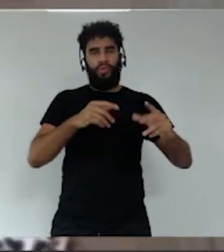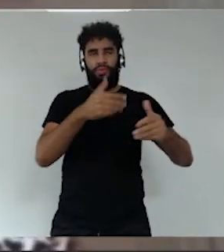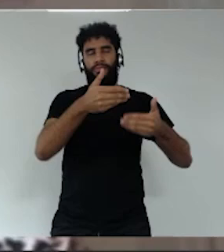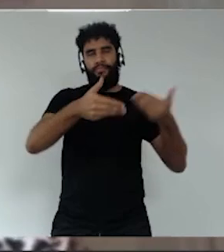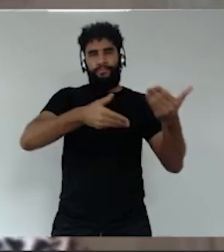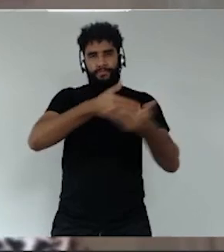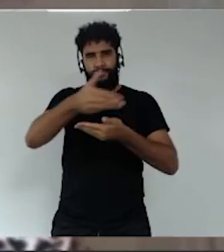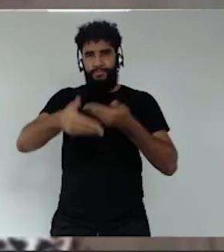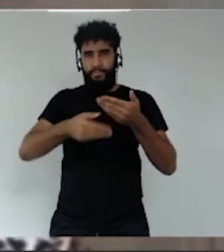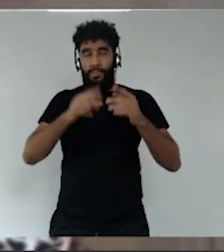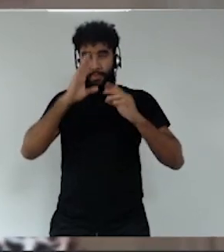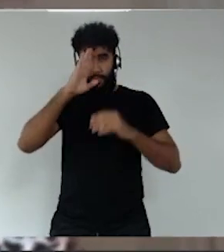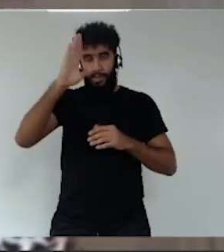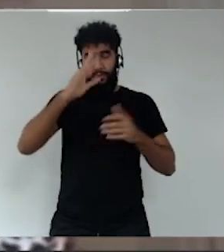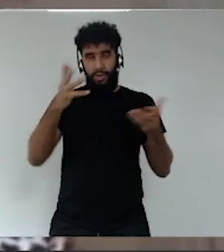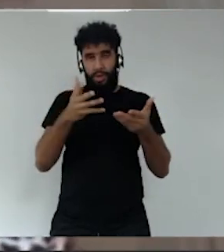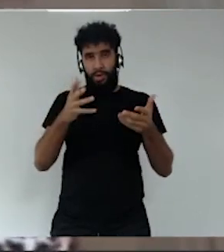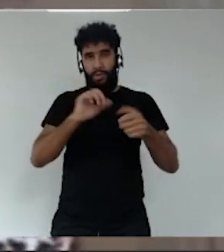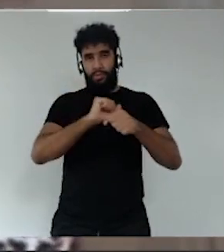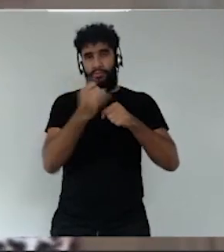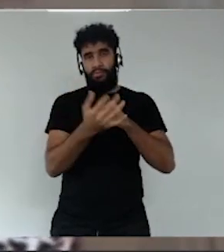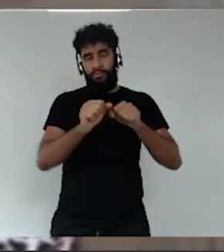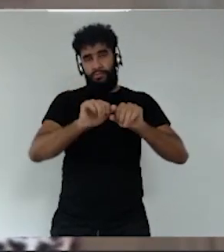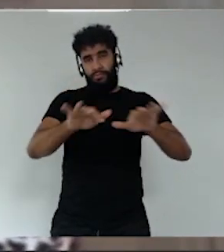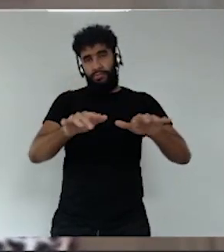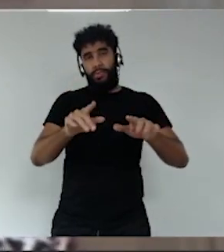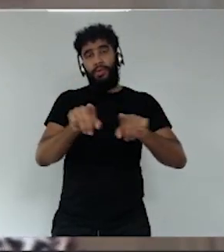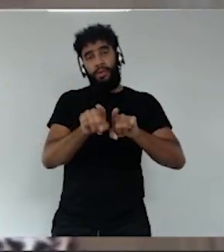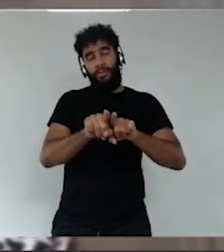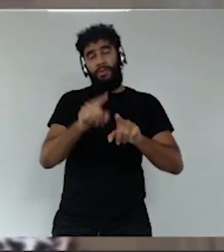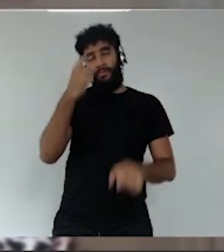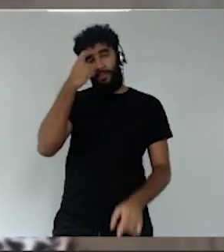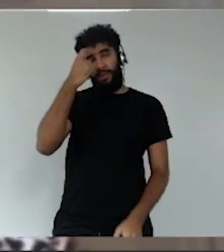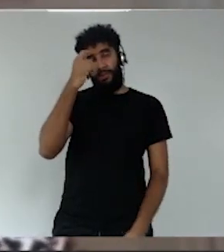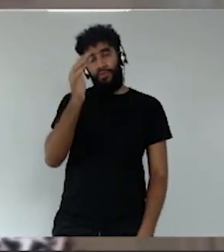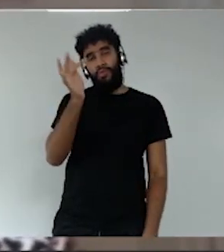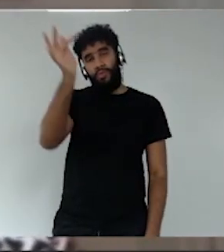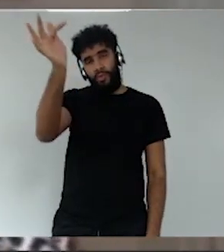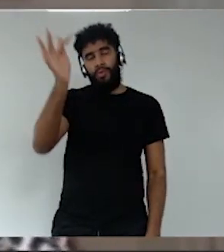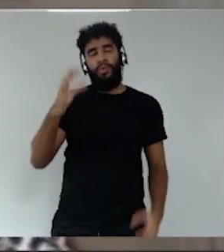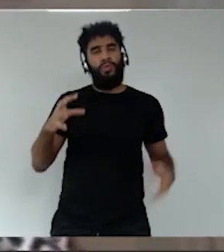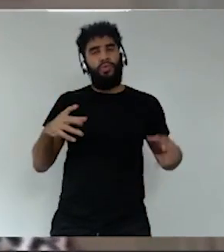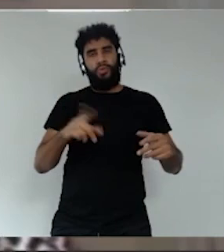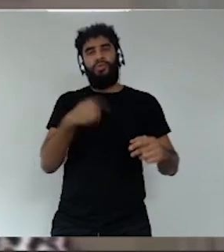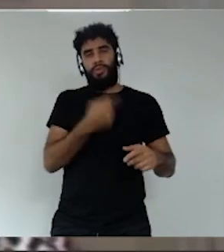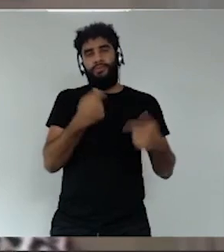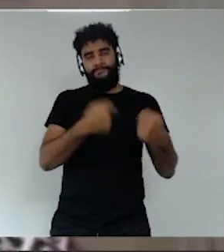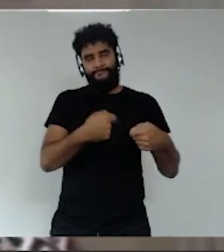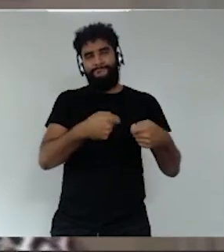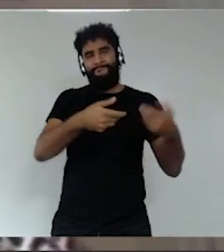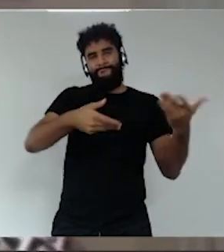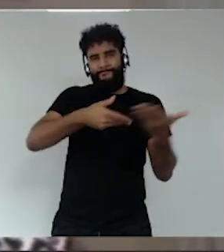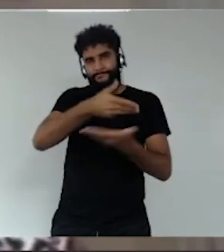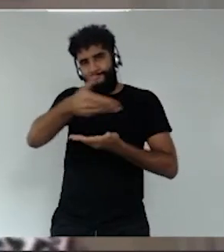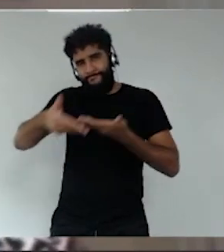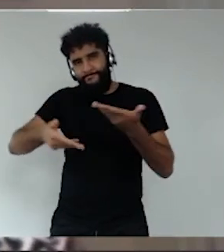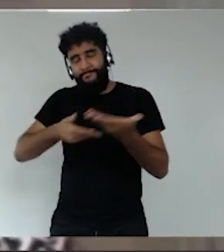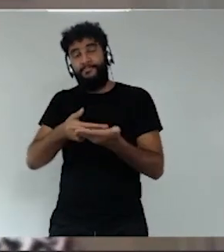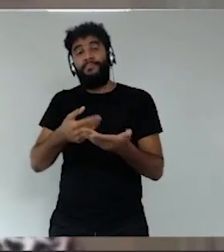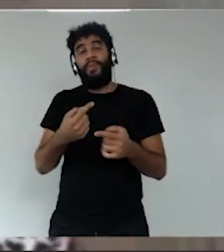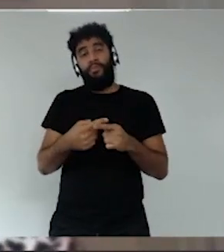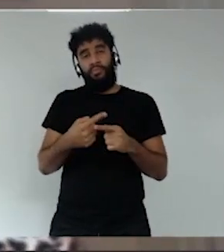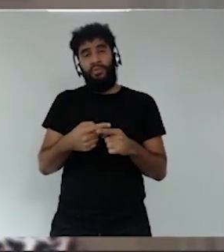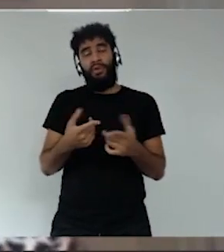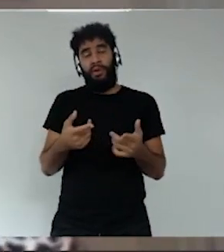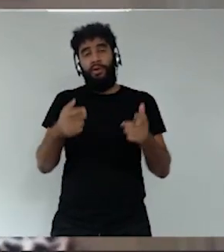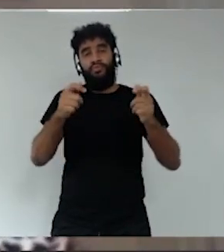principalmente diante dessa pandemia e do que virá depois, né? Todos nós vamos ter que cooperar, colaborar, para que realmente a